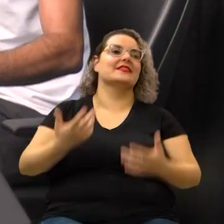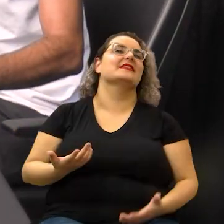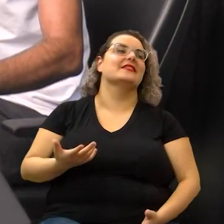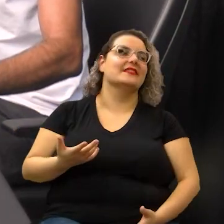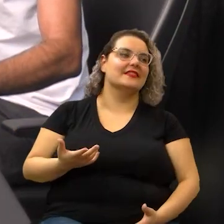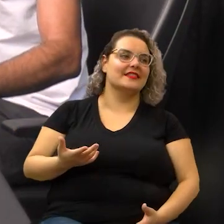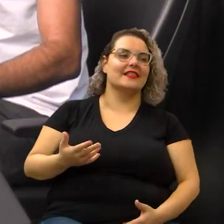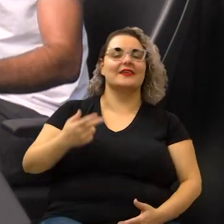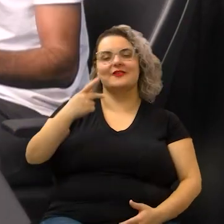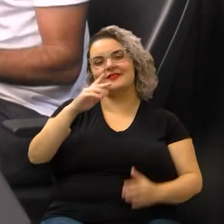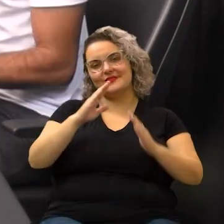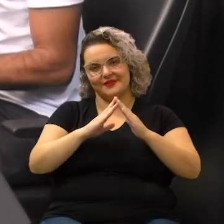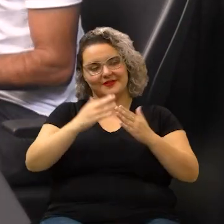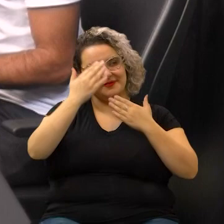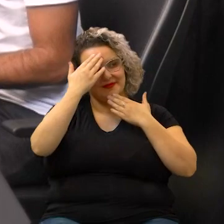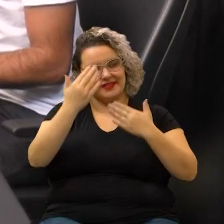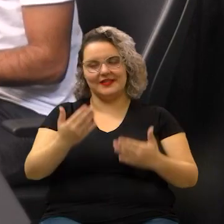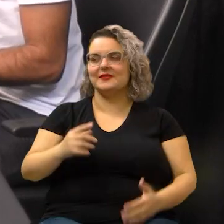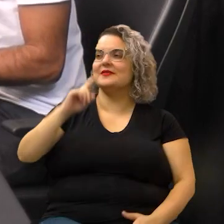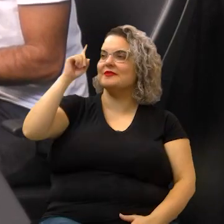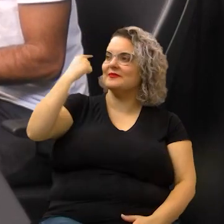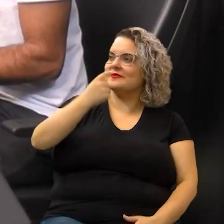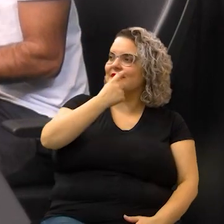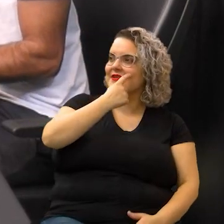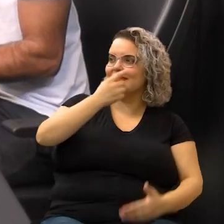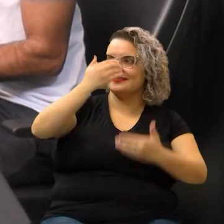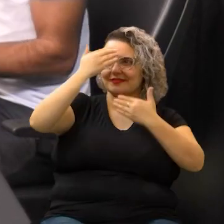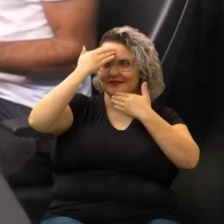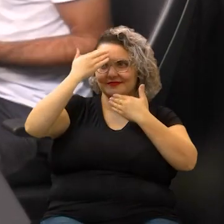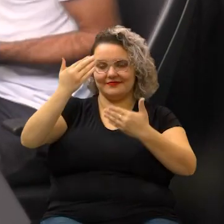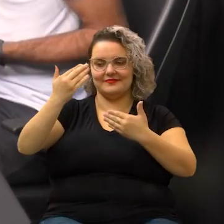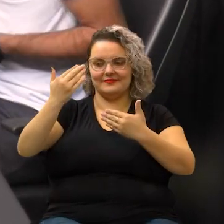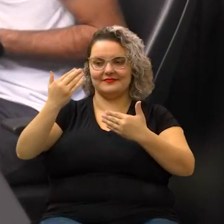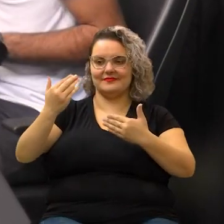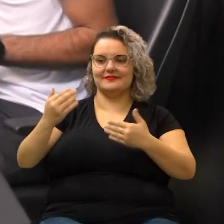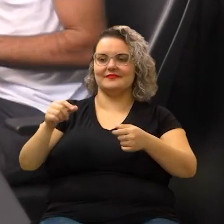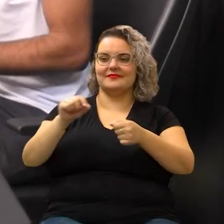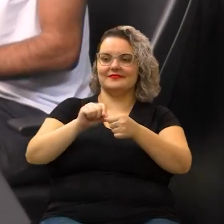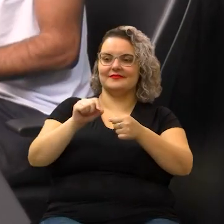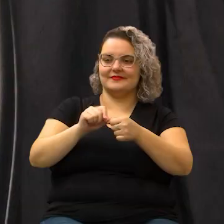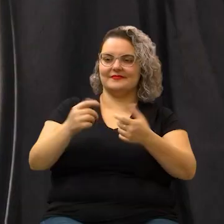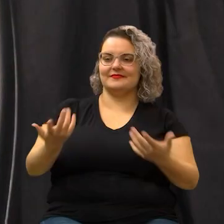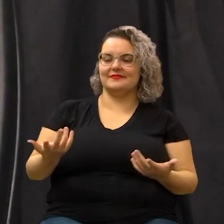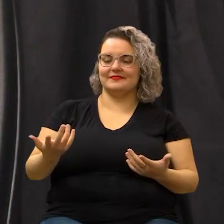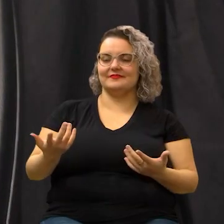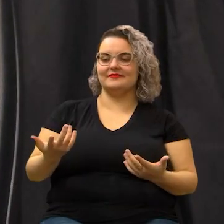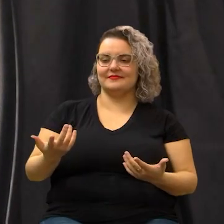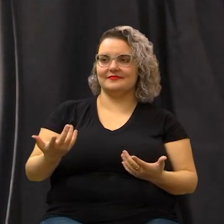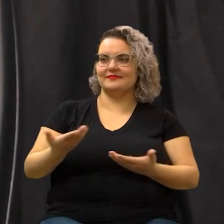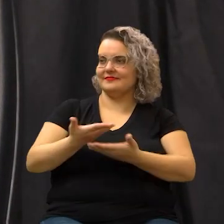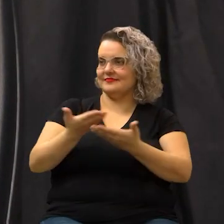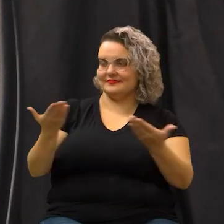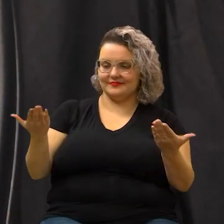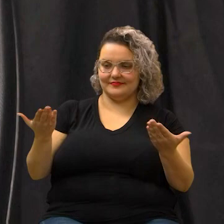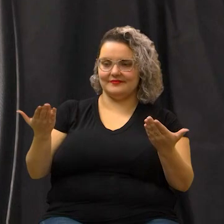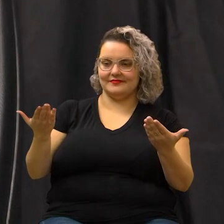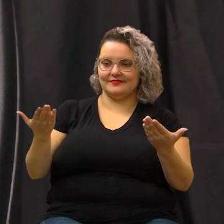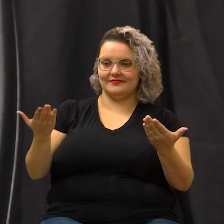essa aguinha lá no seu gabinete ou na sua casa, tá bom? Muito obrigada. Mirna, muito obrigado. Vocês me fizeram